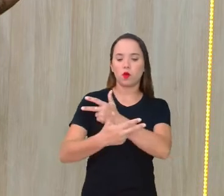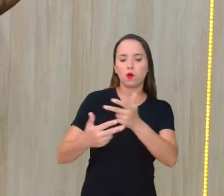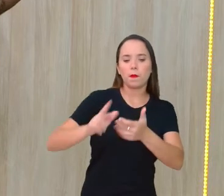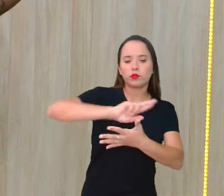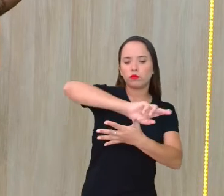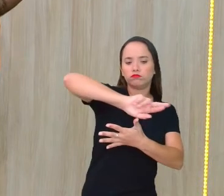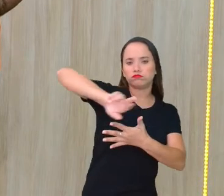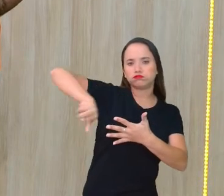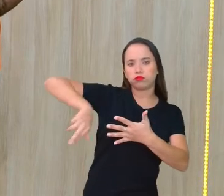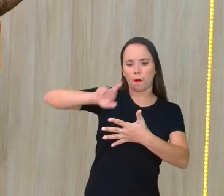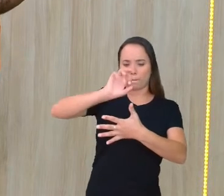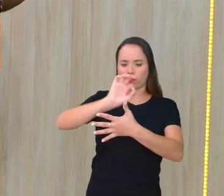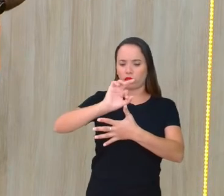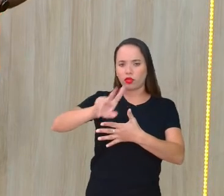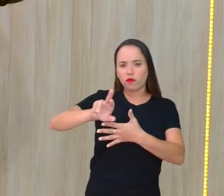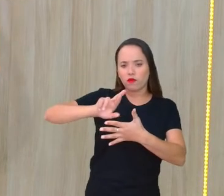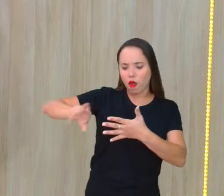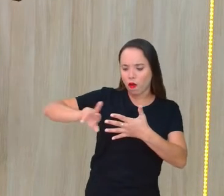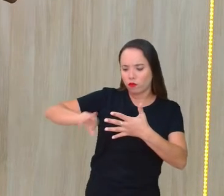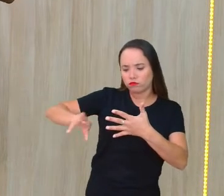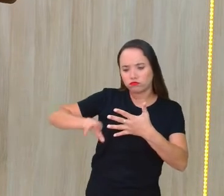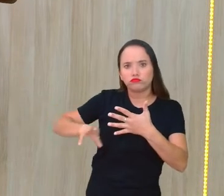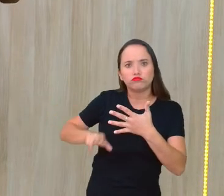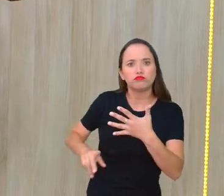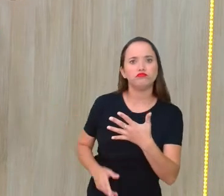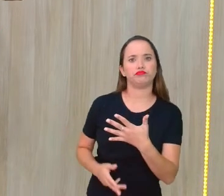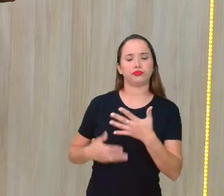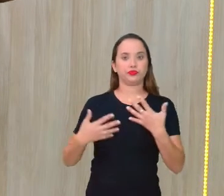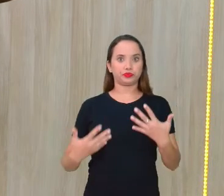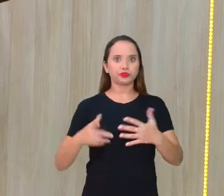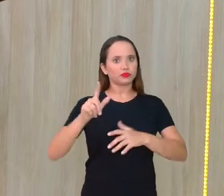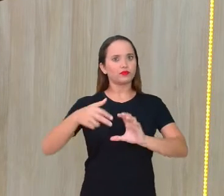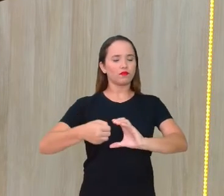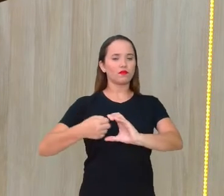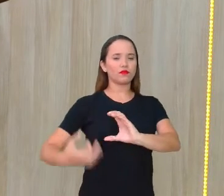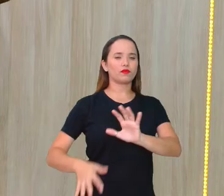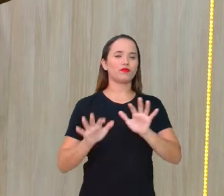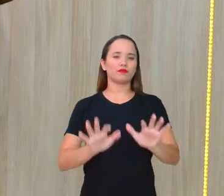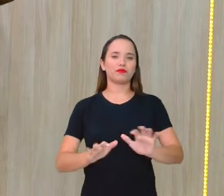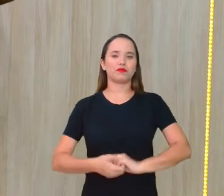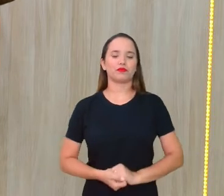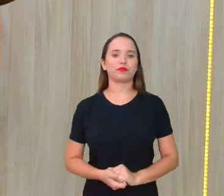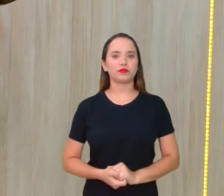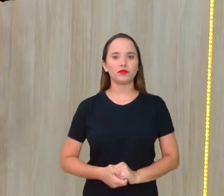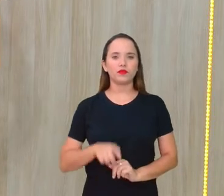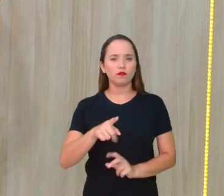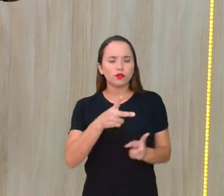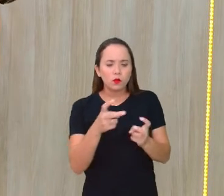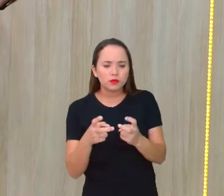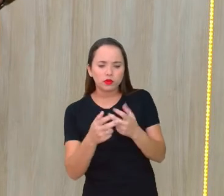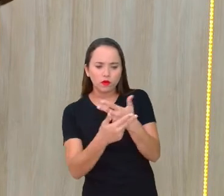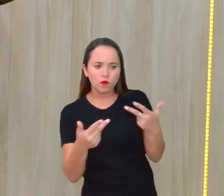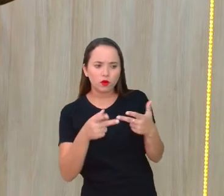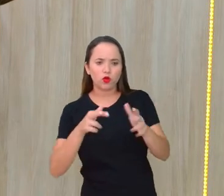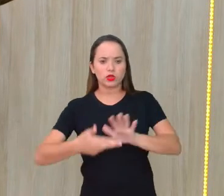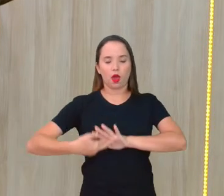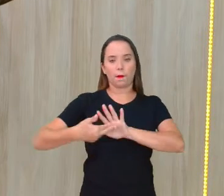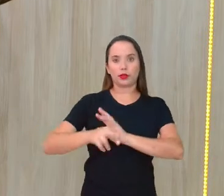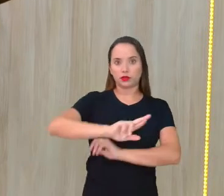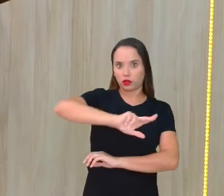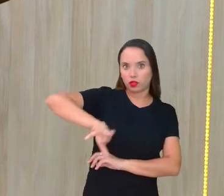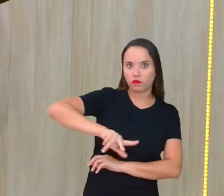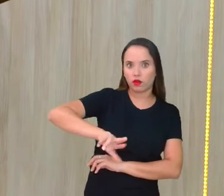tem essa característica, você observar algo e representar de formas diferentes. Geralmente a gente